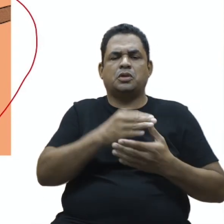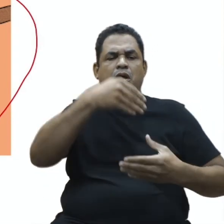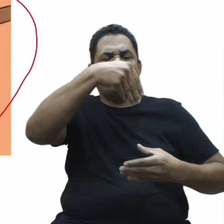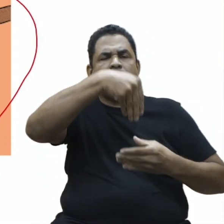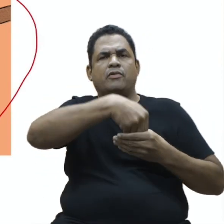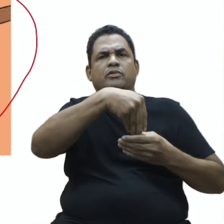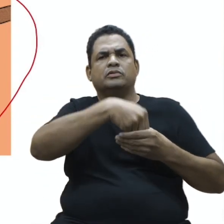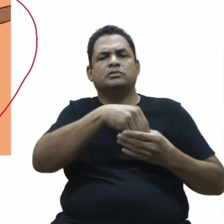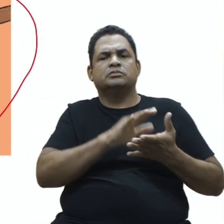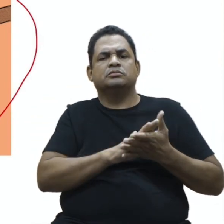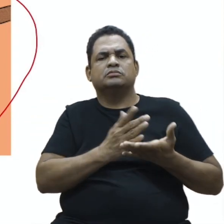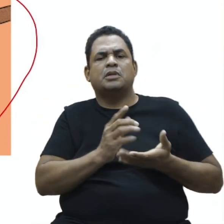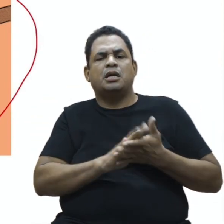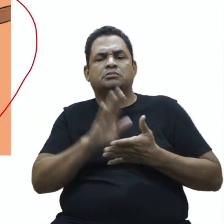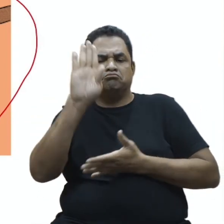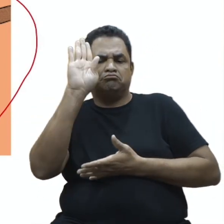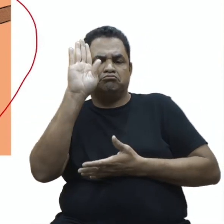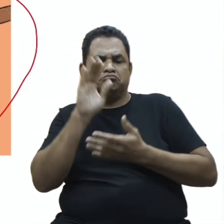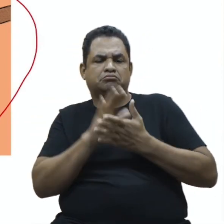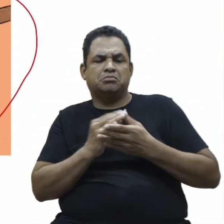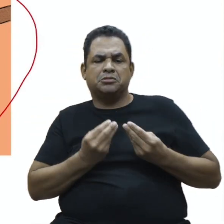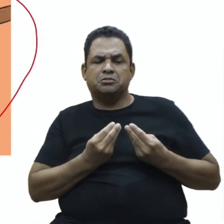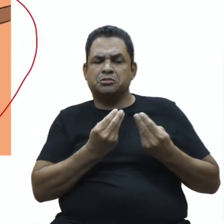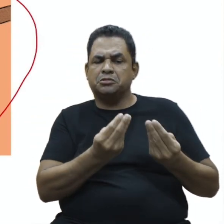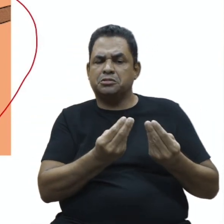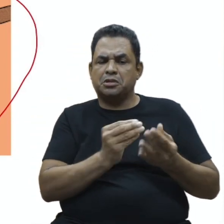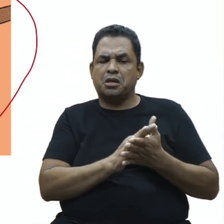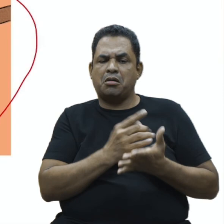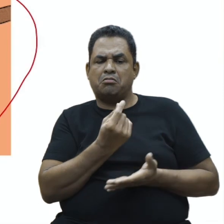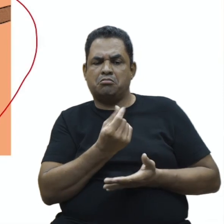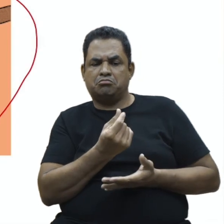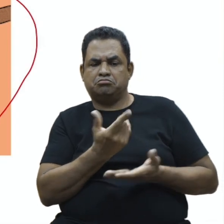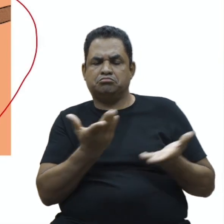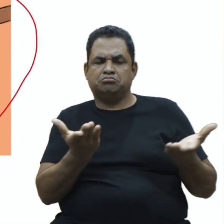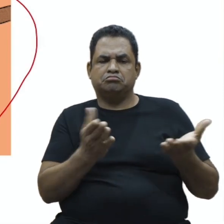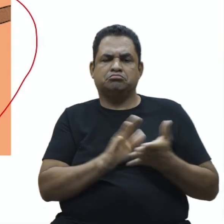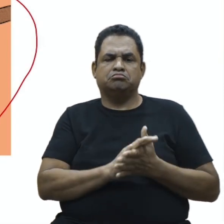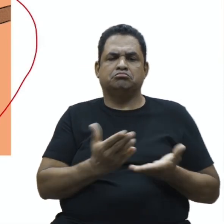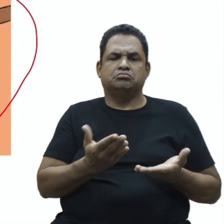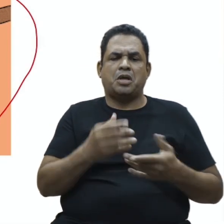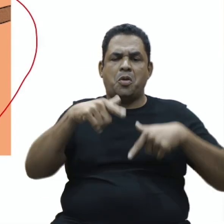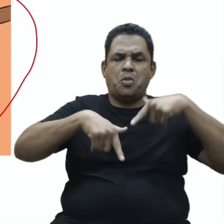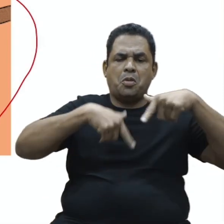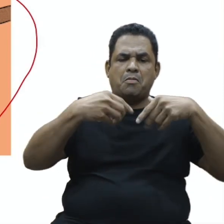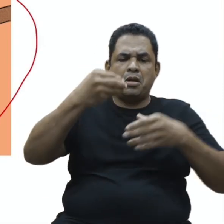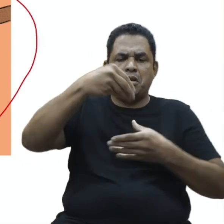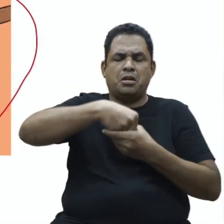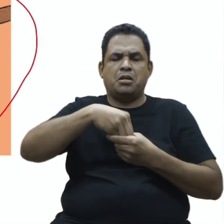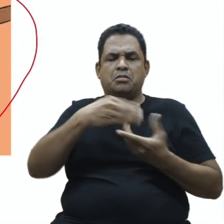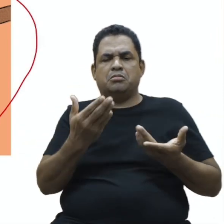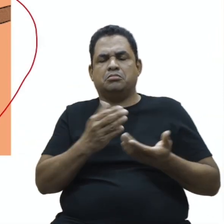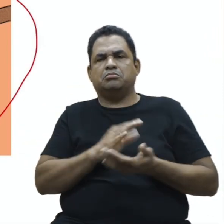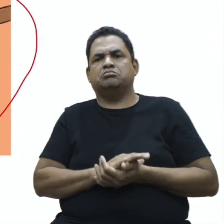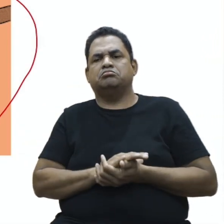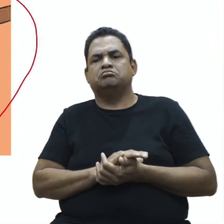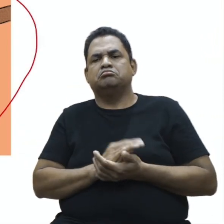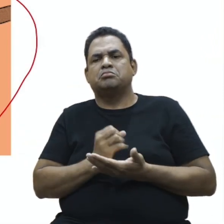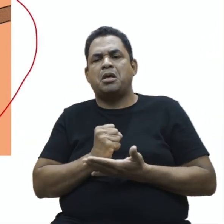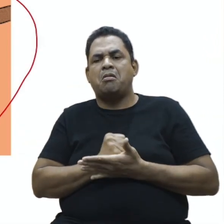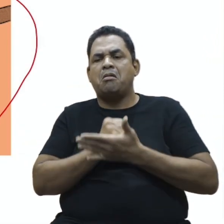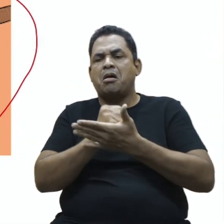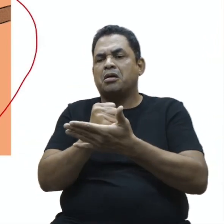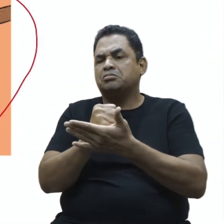mas o candidato me ofereceu uma grana, um benefício, um cargo dentro do governo, né? O apadrinhamento político, que é uma